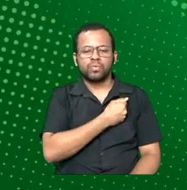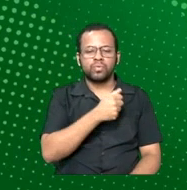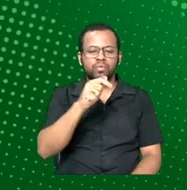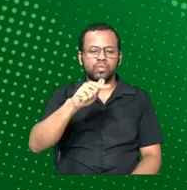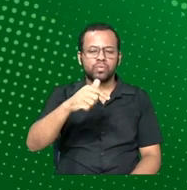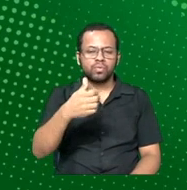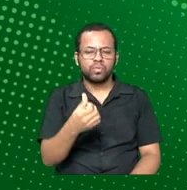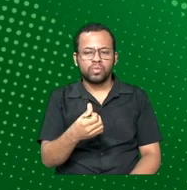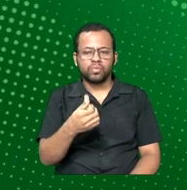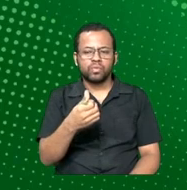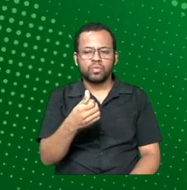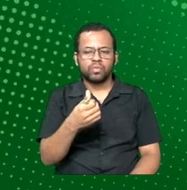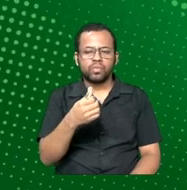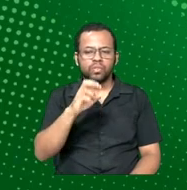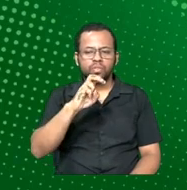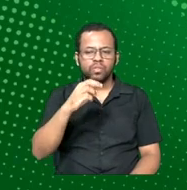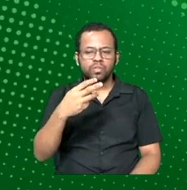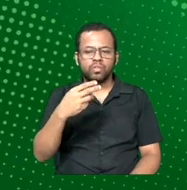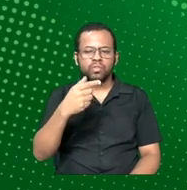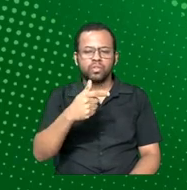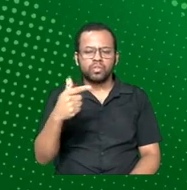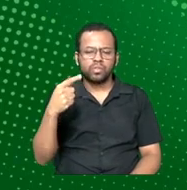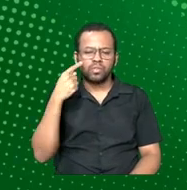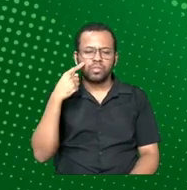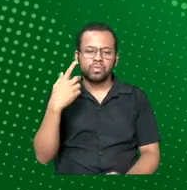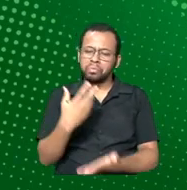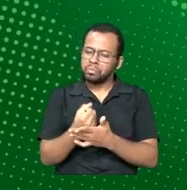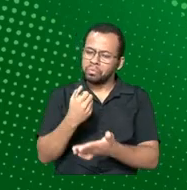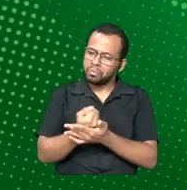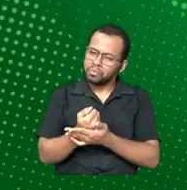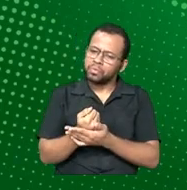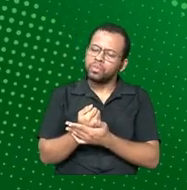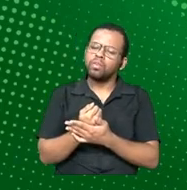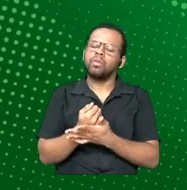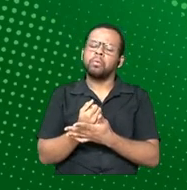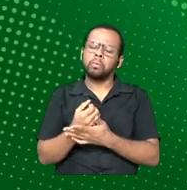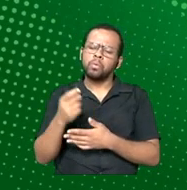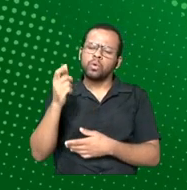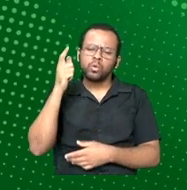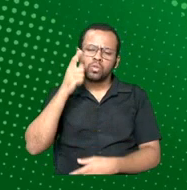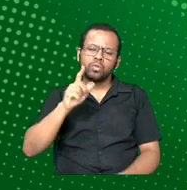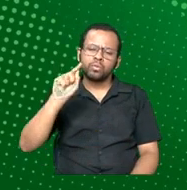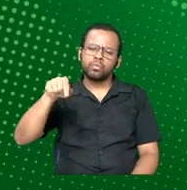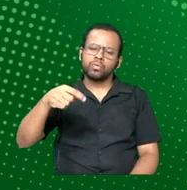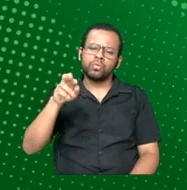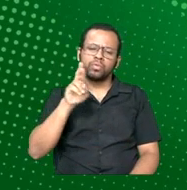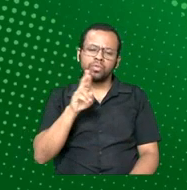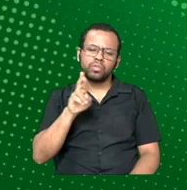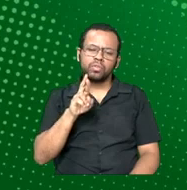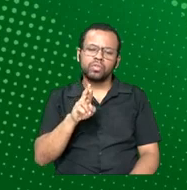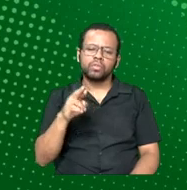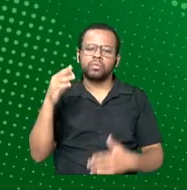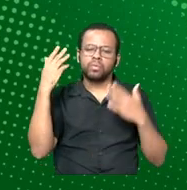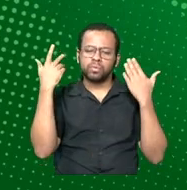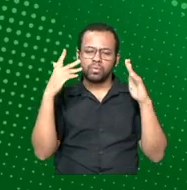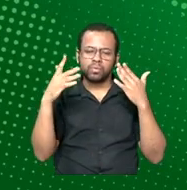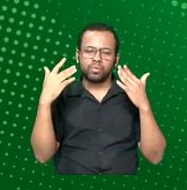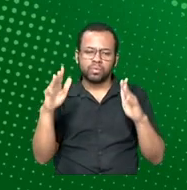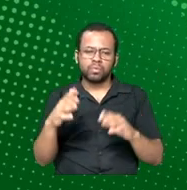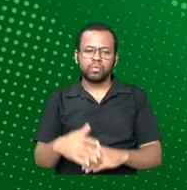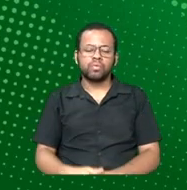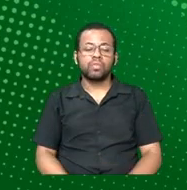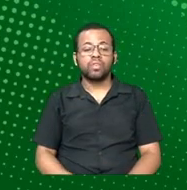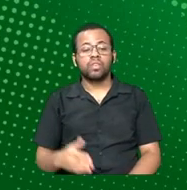765322 Daniele foi pelo aplicativo Dani r$ 1000 para você parabéns